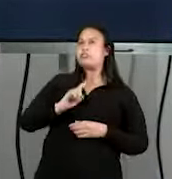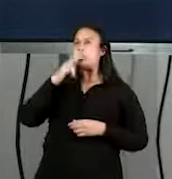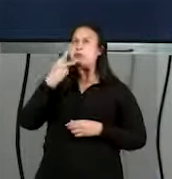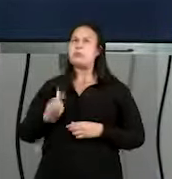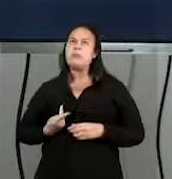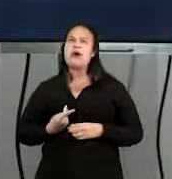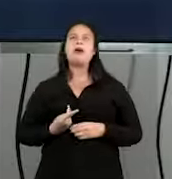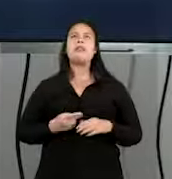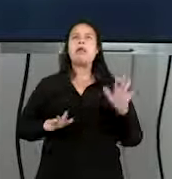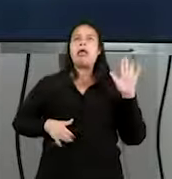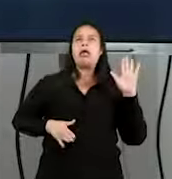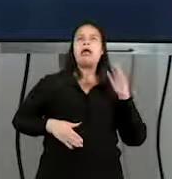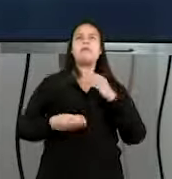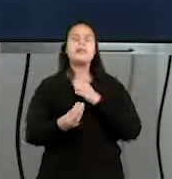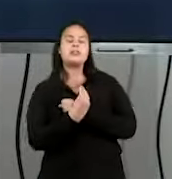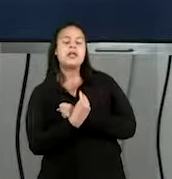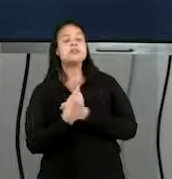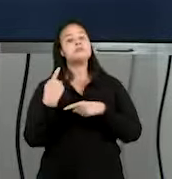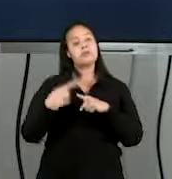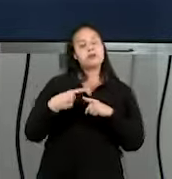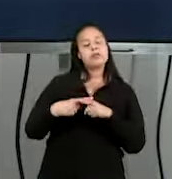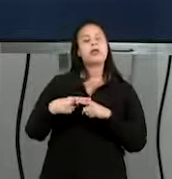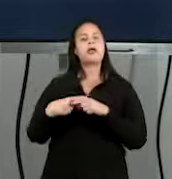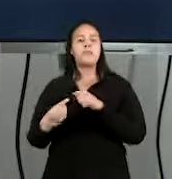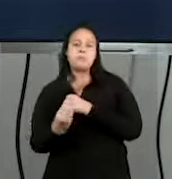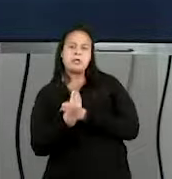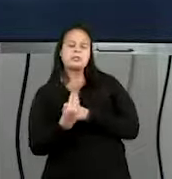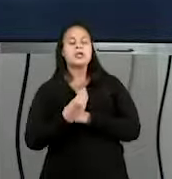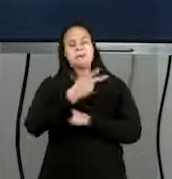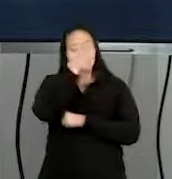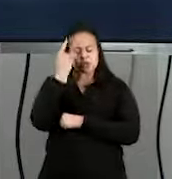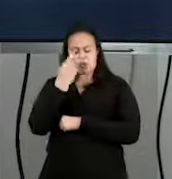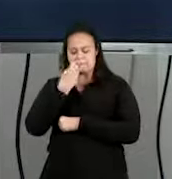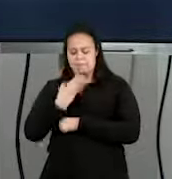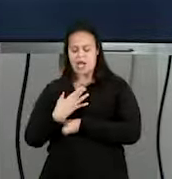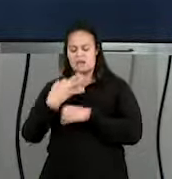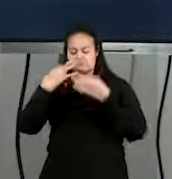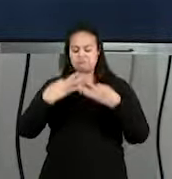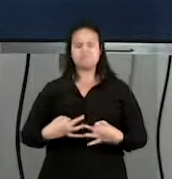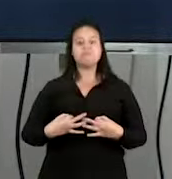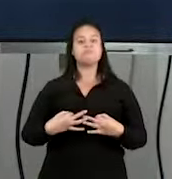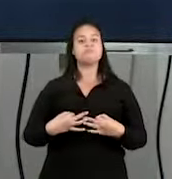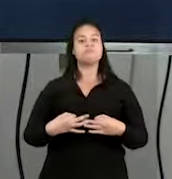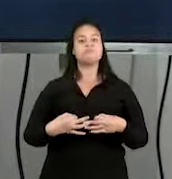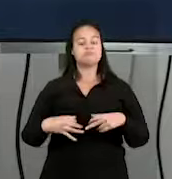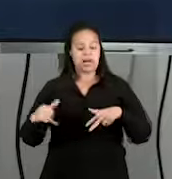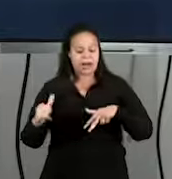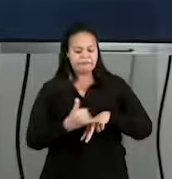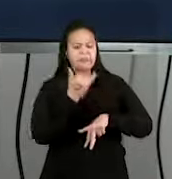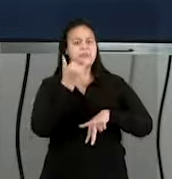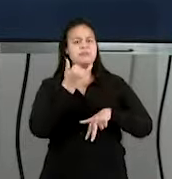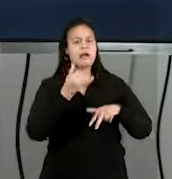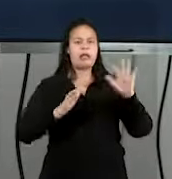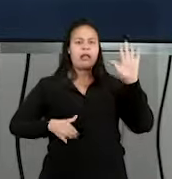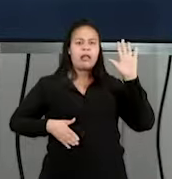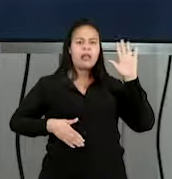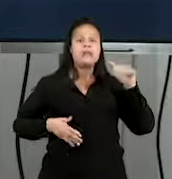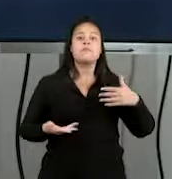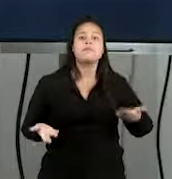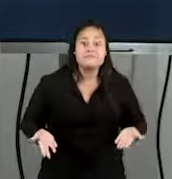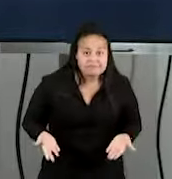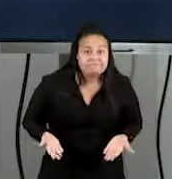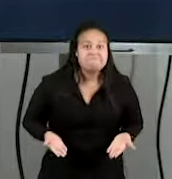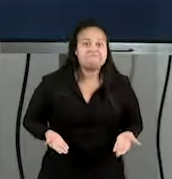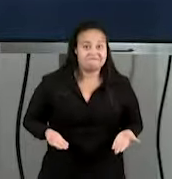defendeu bandido, por que não foi defender a pessoa de bem que foi vítima do bandido? Na realidade, os direitos humanos